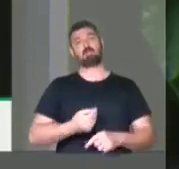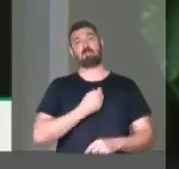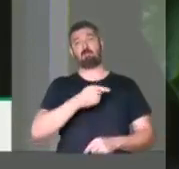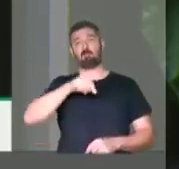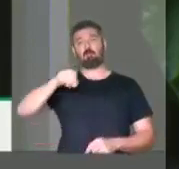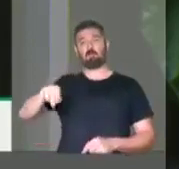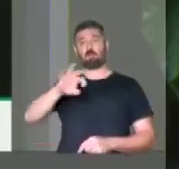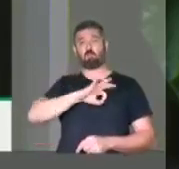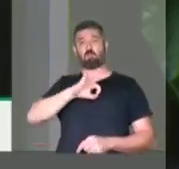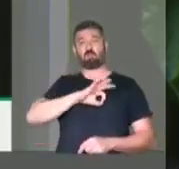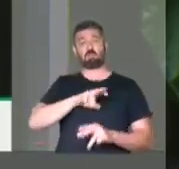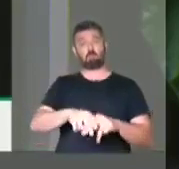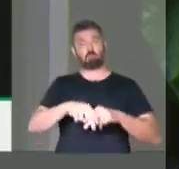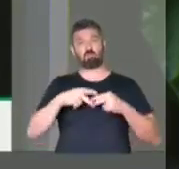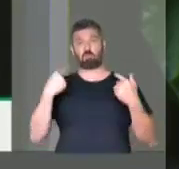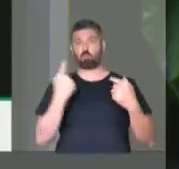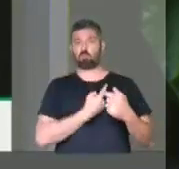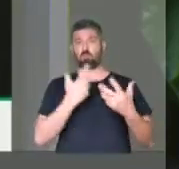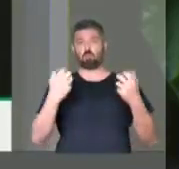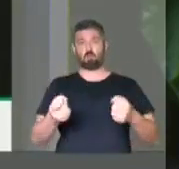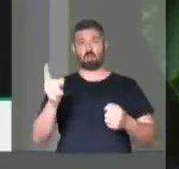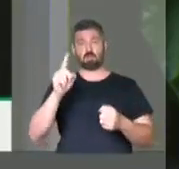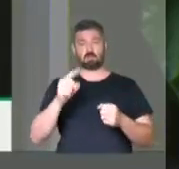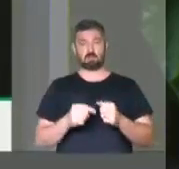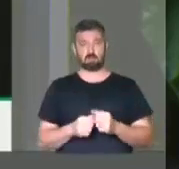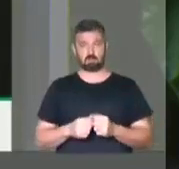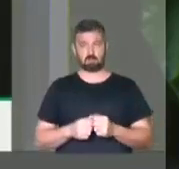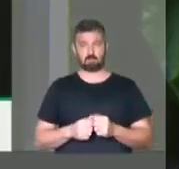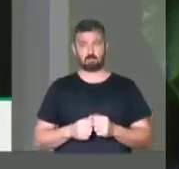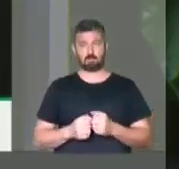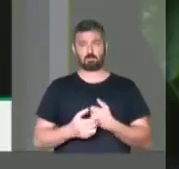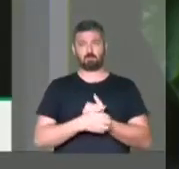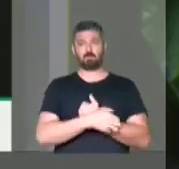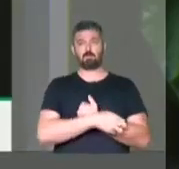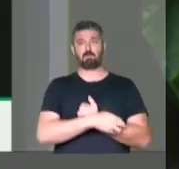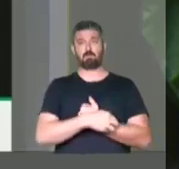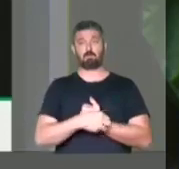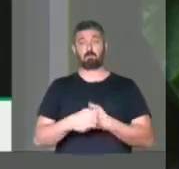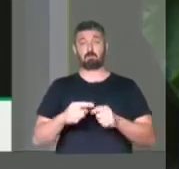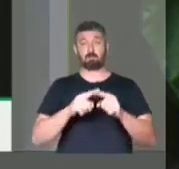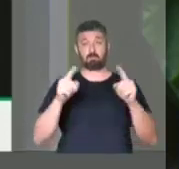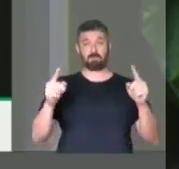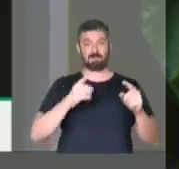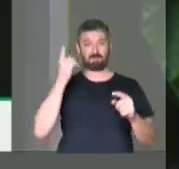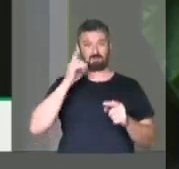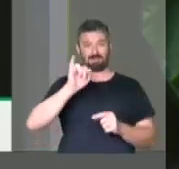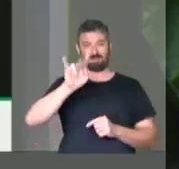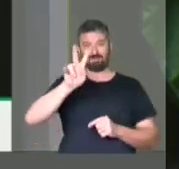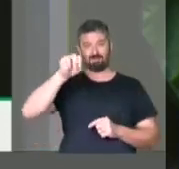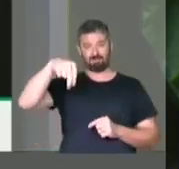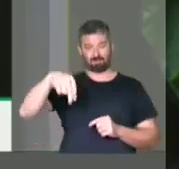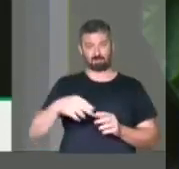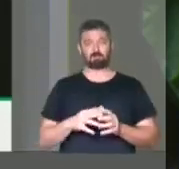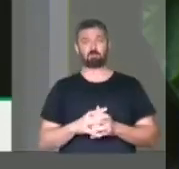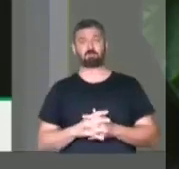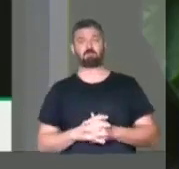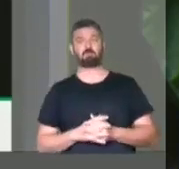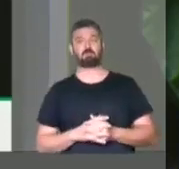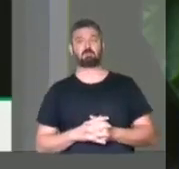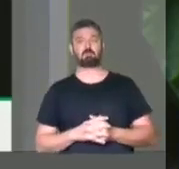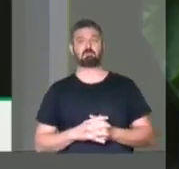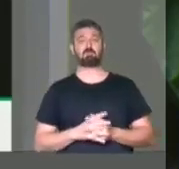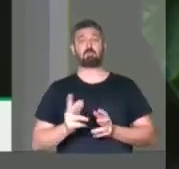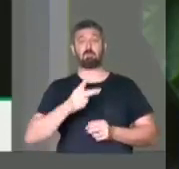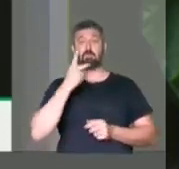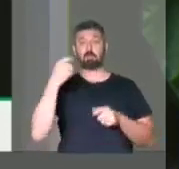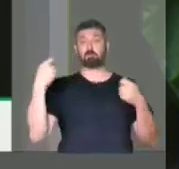policial. É por isso que a gente não aceita votar esse pacote dessa maneira. Mas, deputado Ivan Valente,